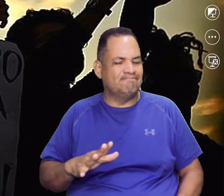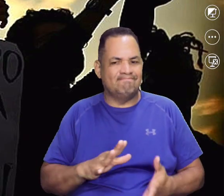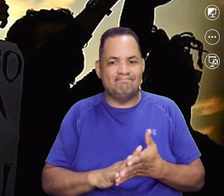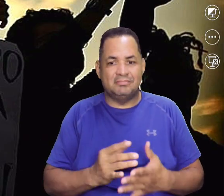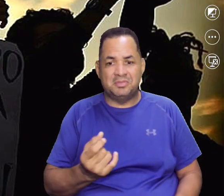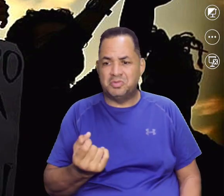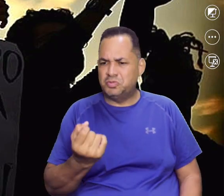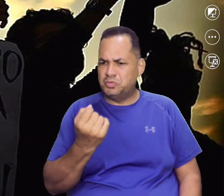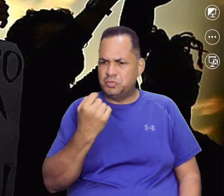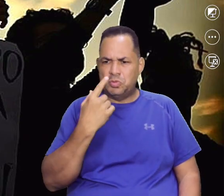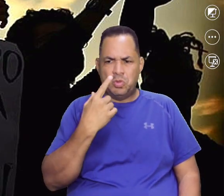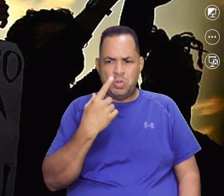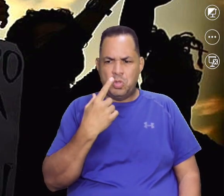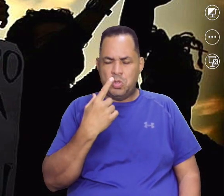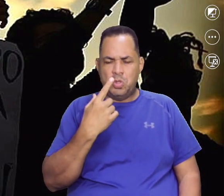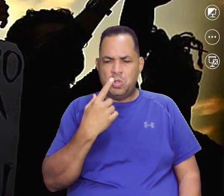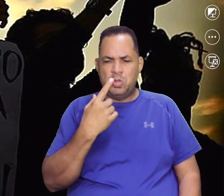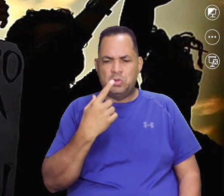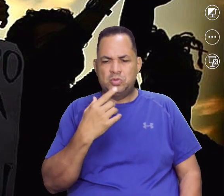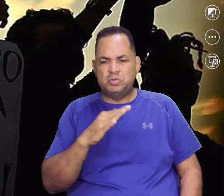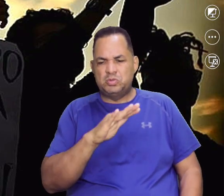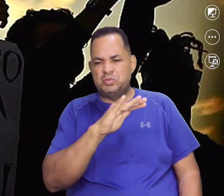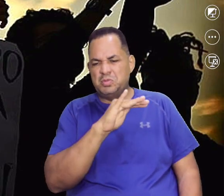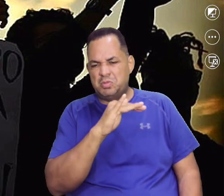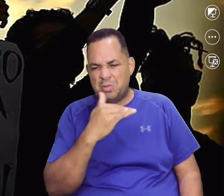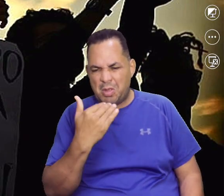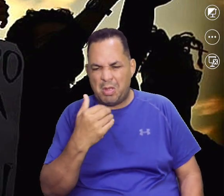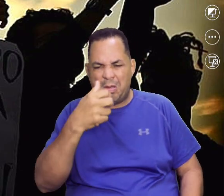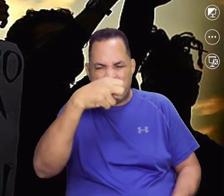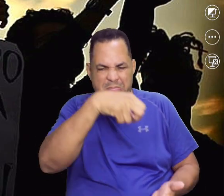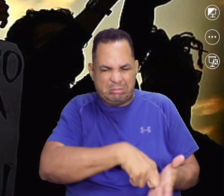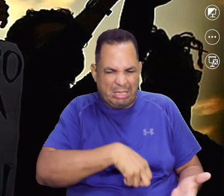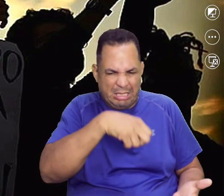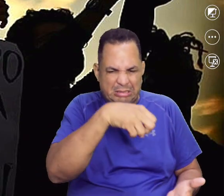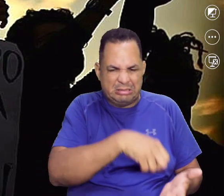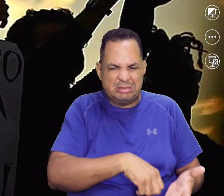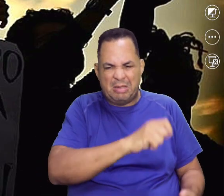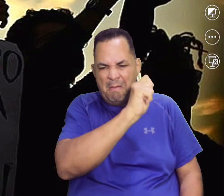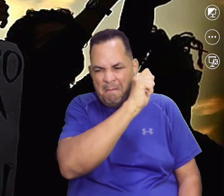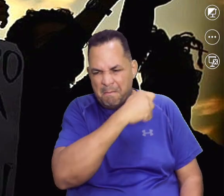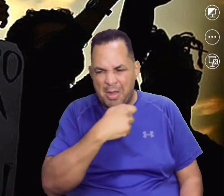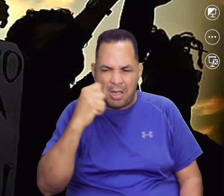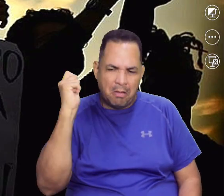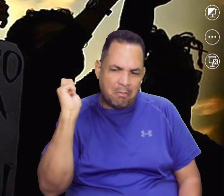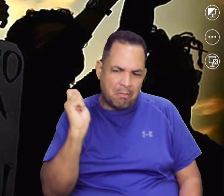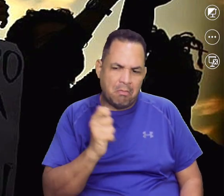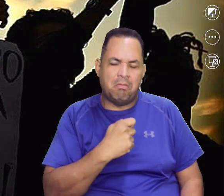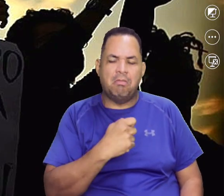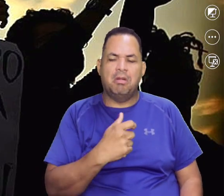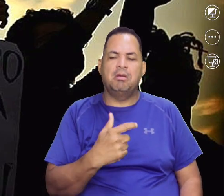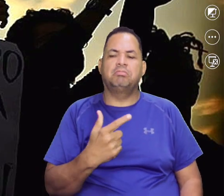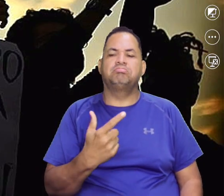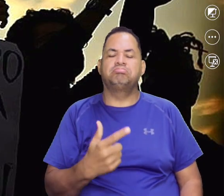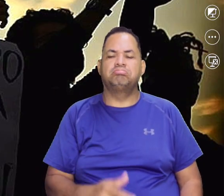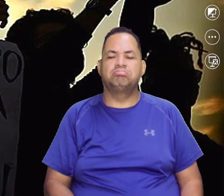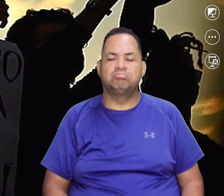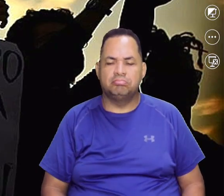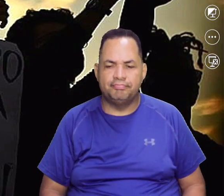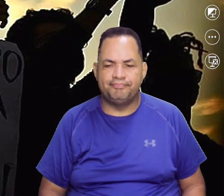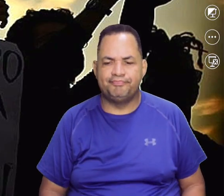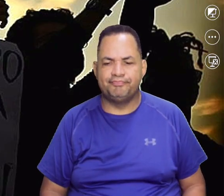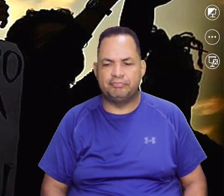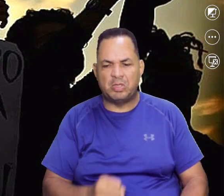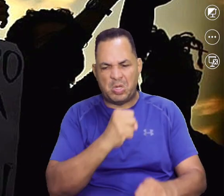absurdas atrocidades e crueldades que a gente conhece, que o ser humano foi capaz de